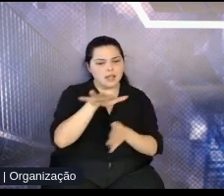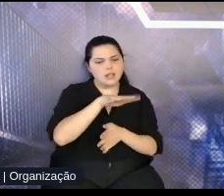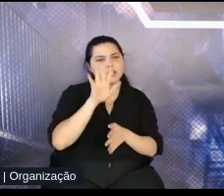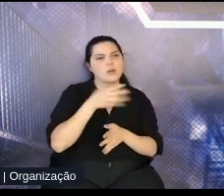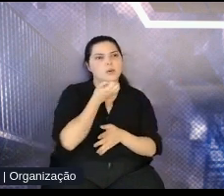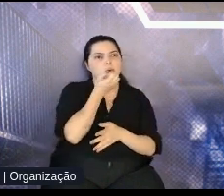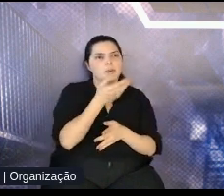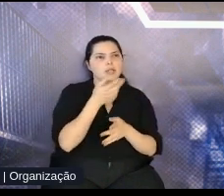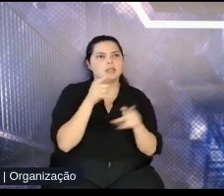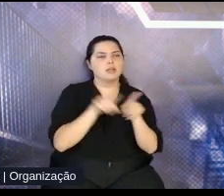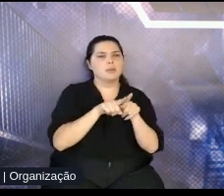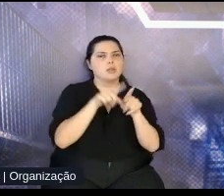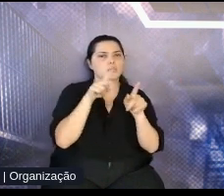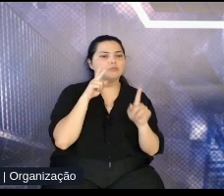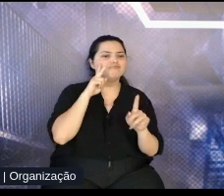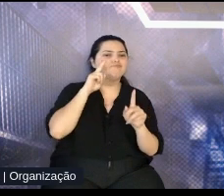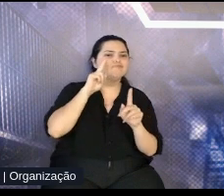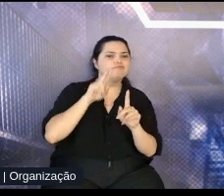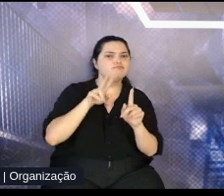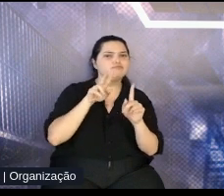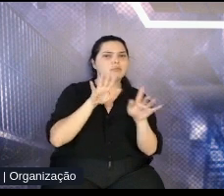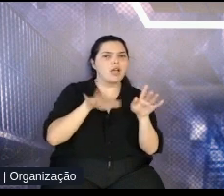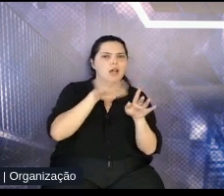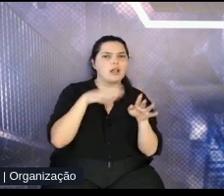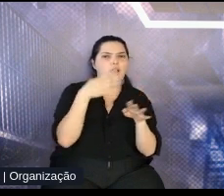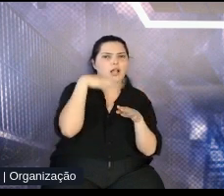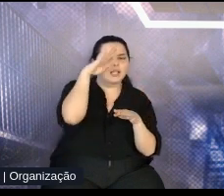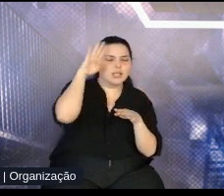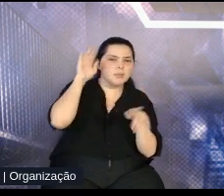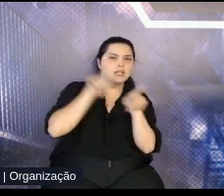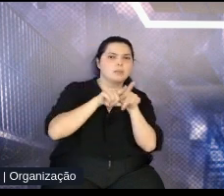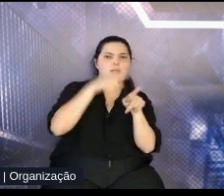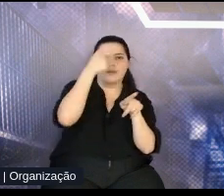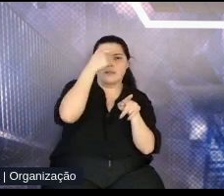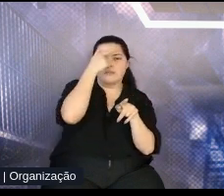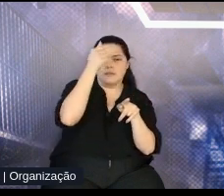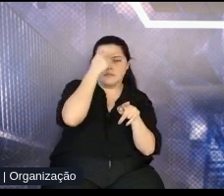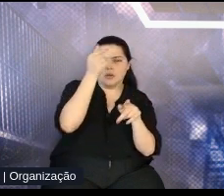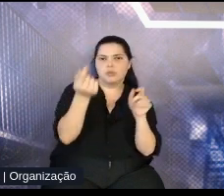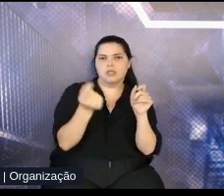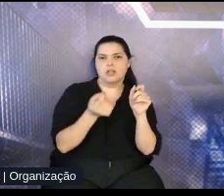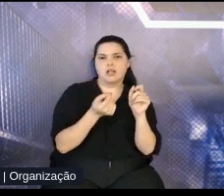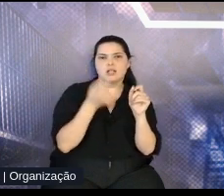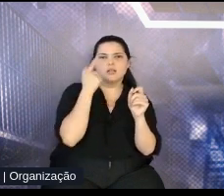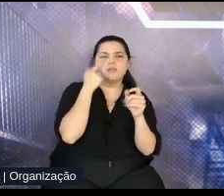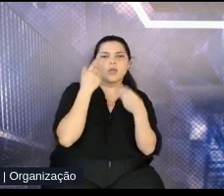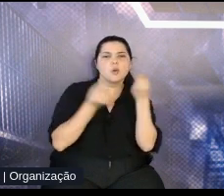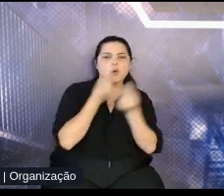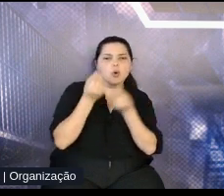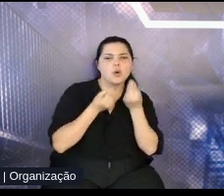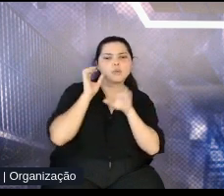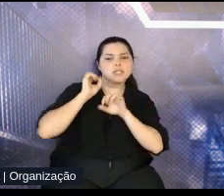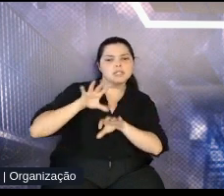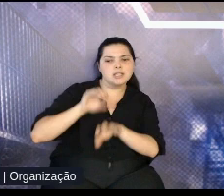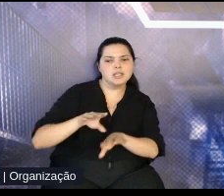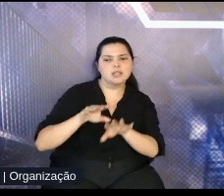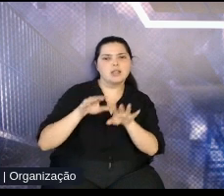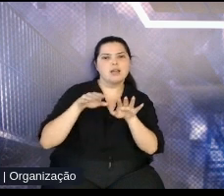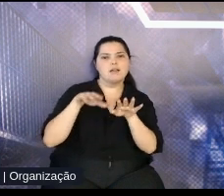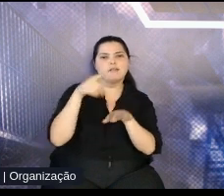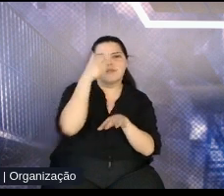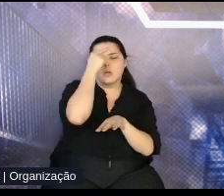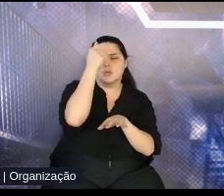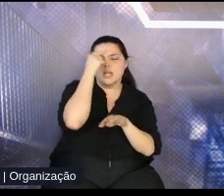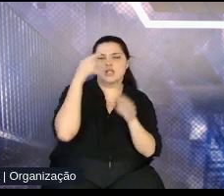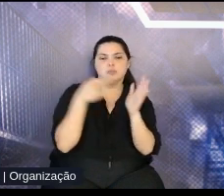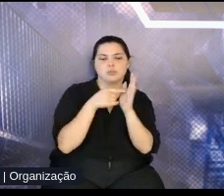desde você olhar para as academias, de você olhar para as universidades, verificar como as universidades estão passando esse ensinamento para as pessoas desenvolvedoras que